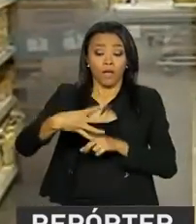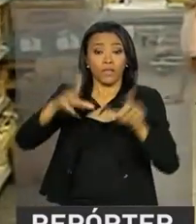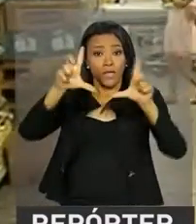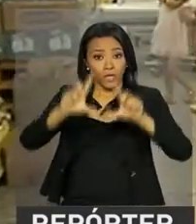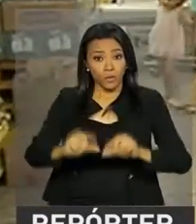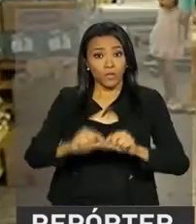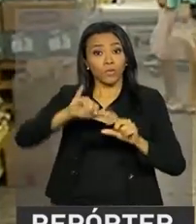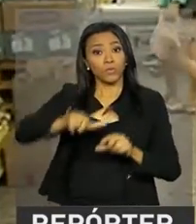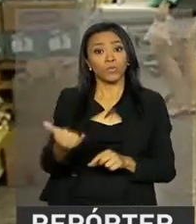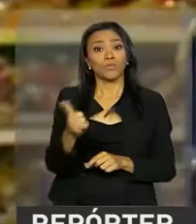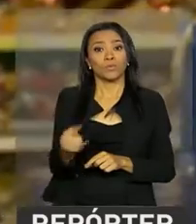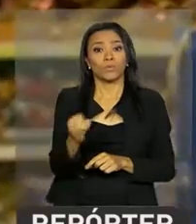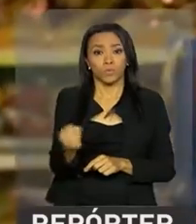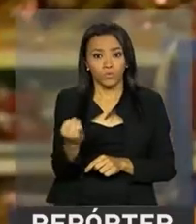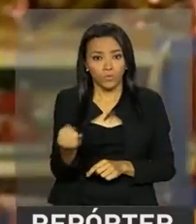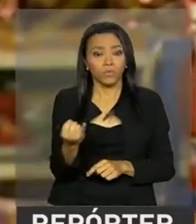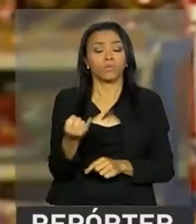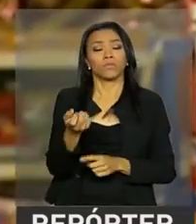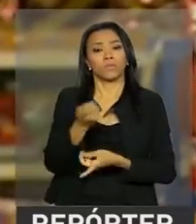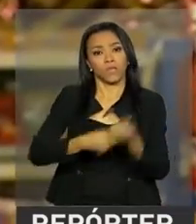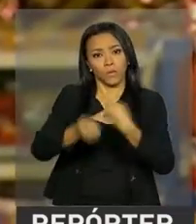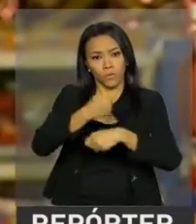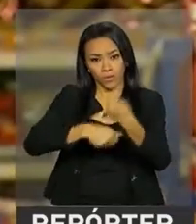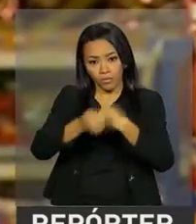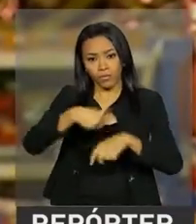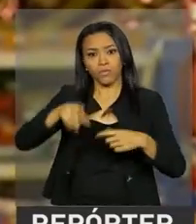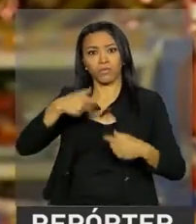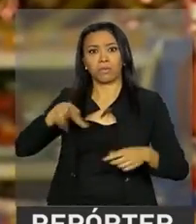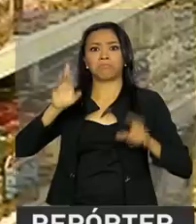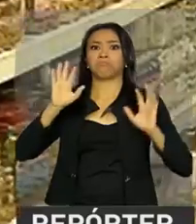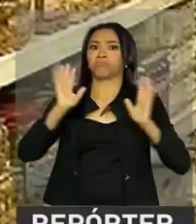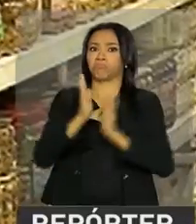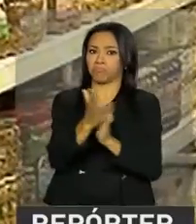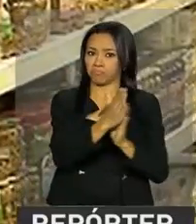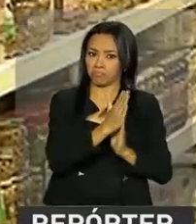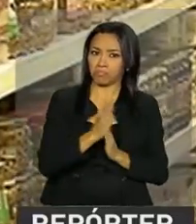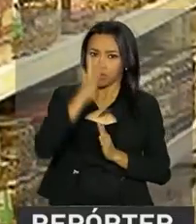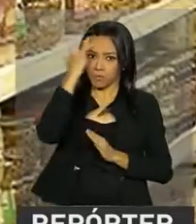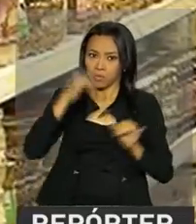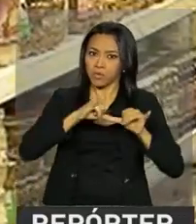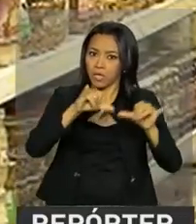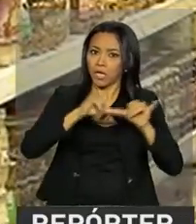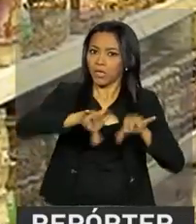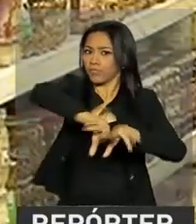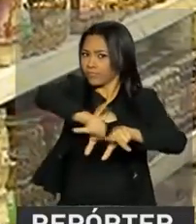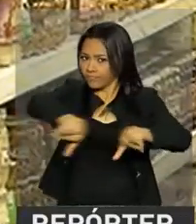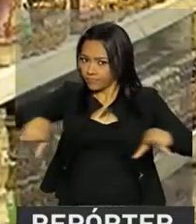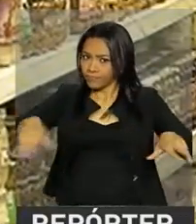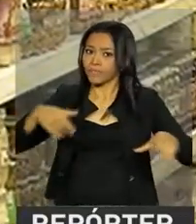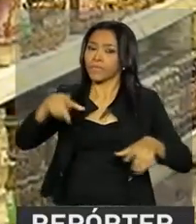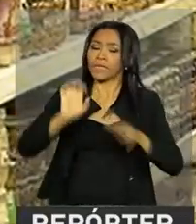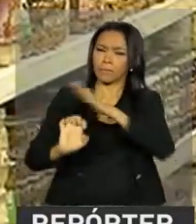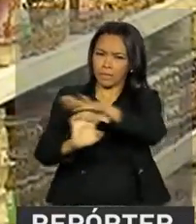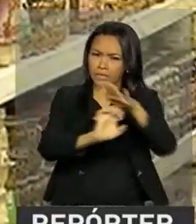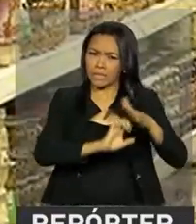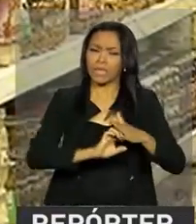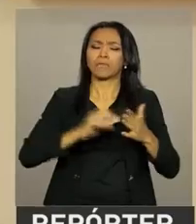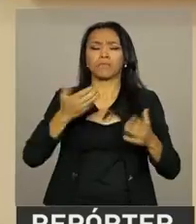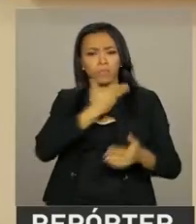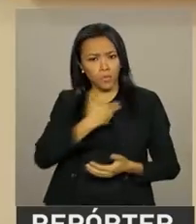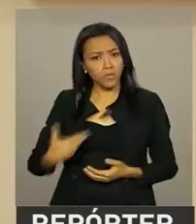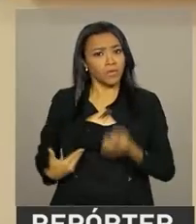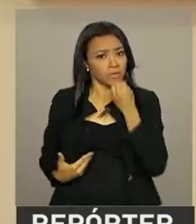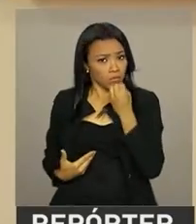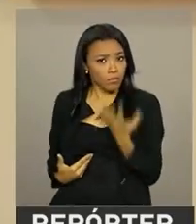dos juros básicos da economia foi comemorada por representantes do varejo uma boa notícia para consumidores empresários e governo